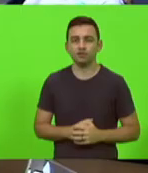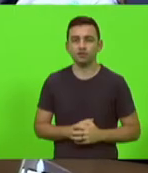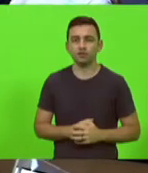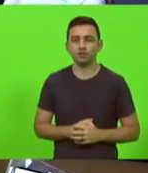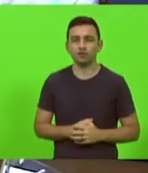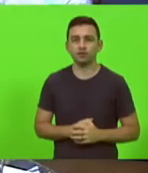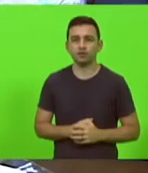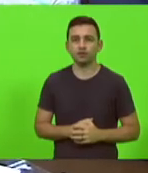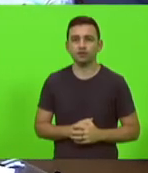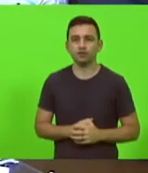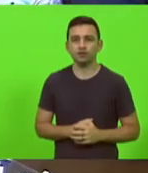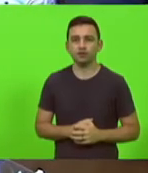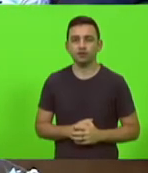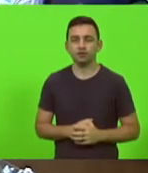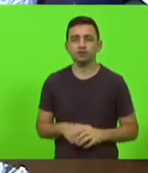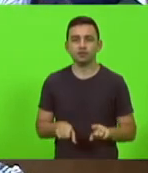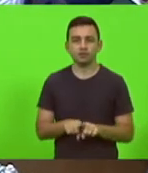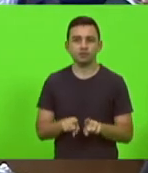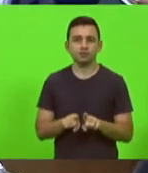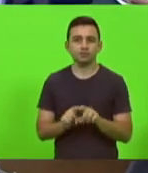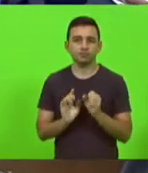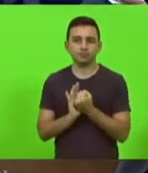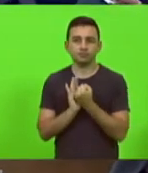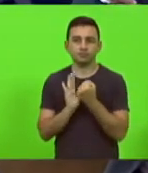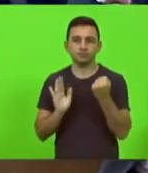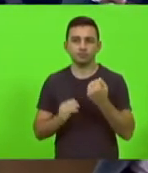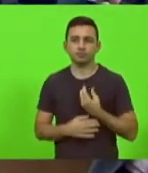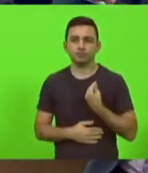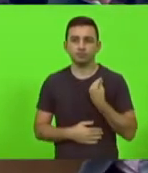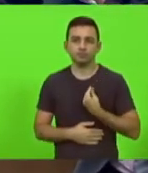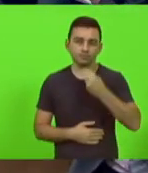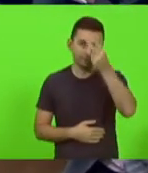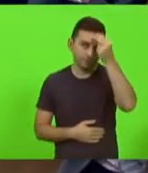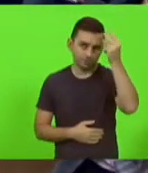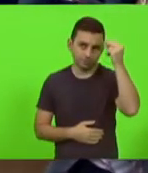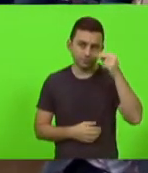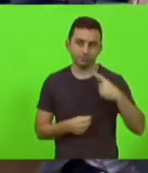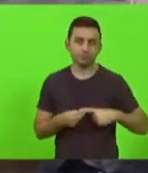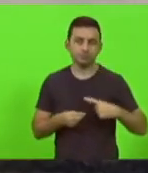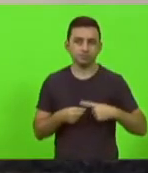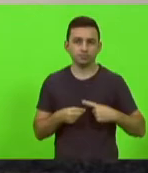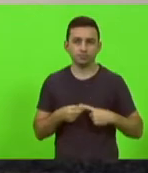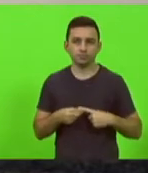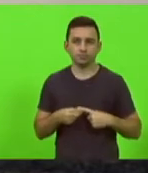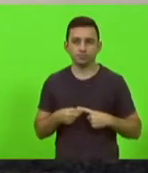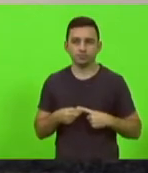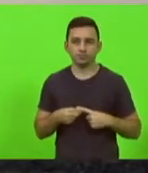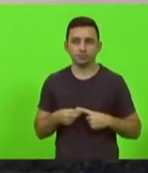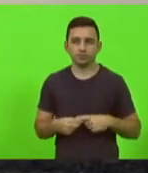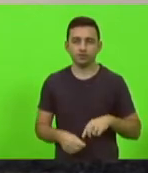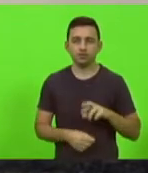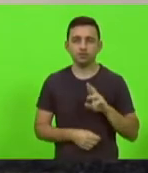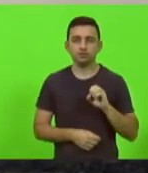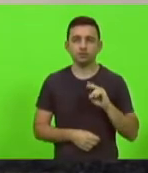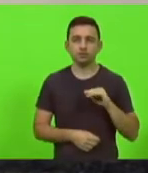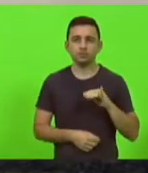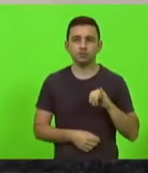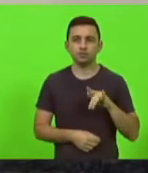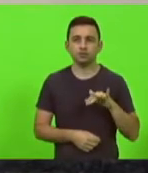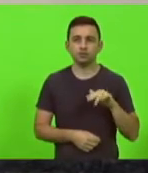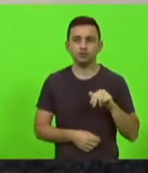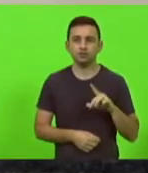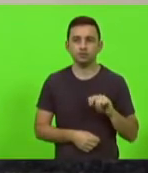Também registro a presença do prefeito do município de Romelândia,